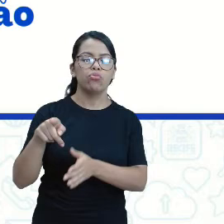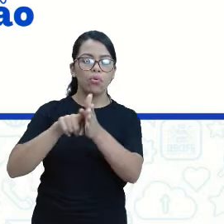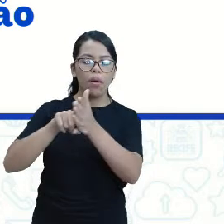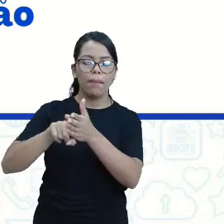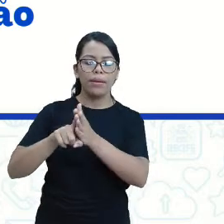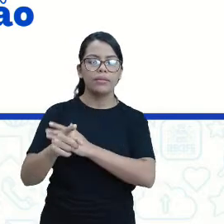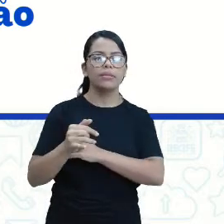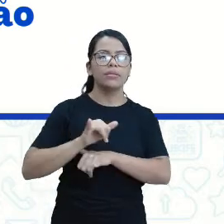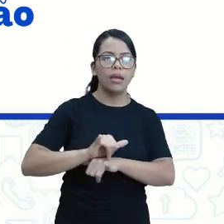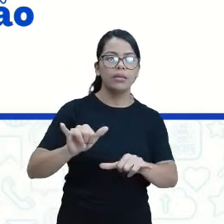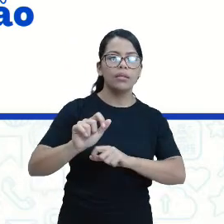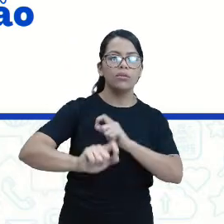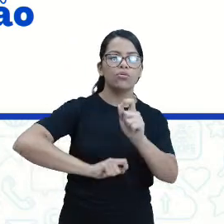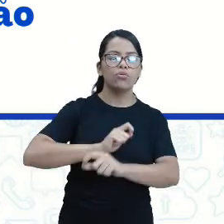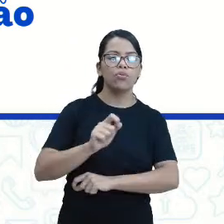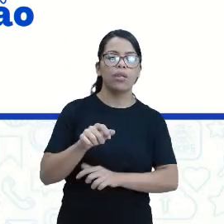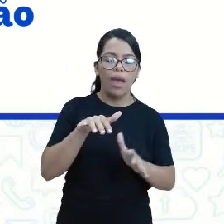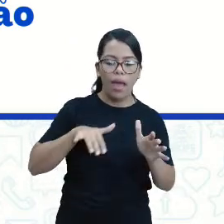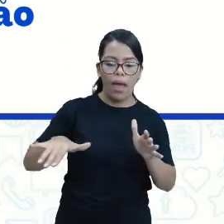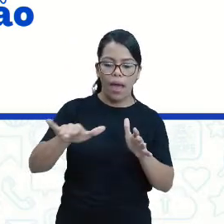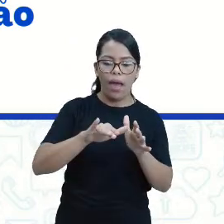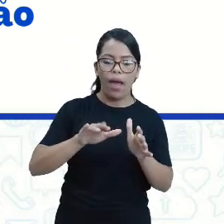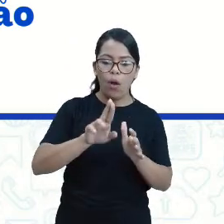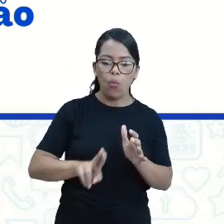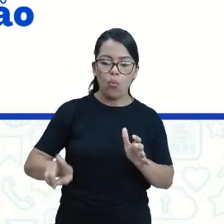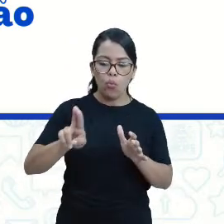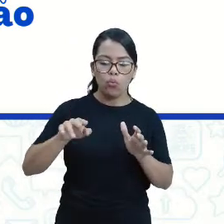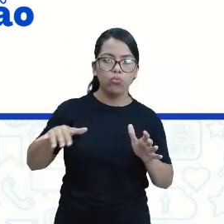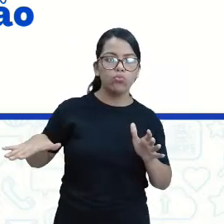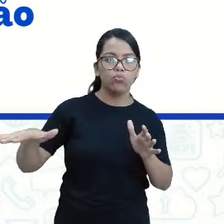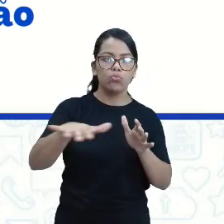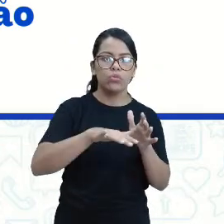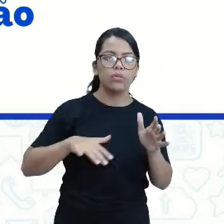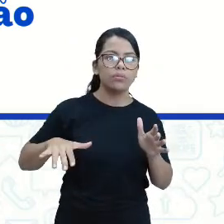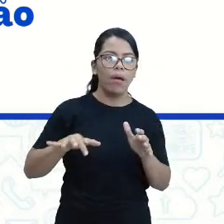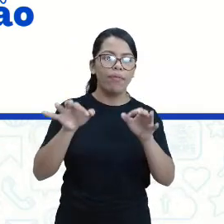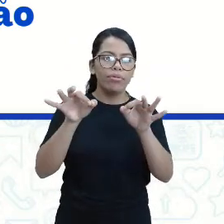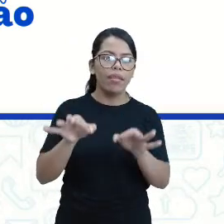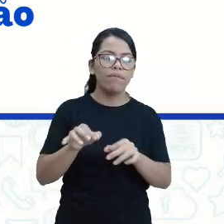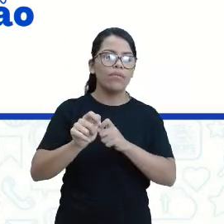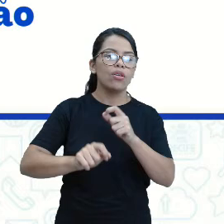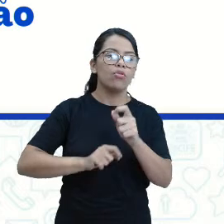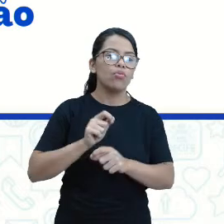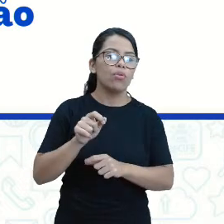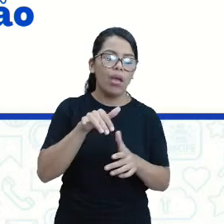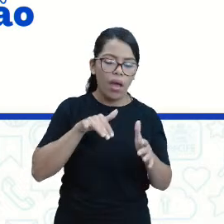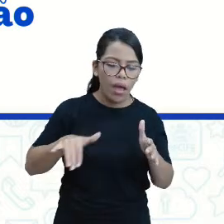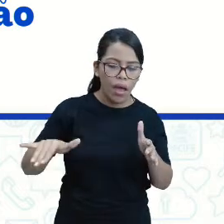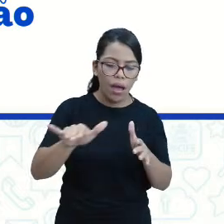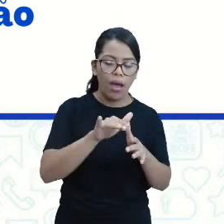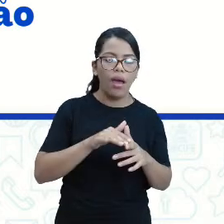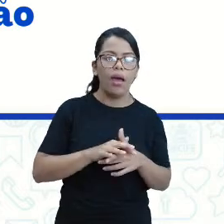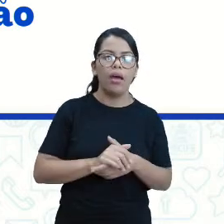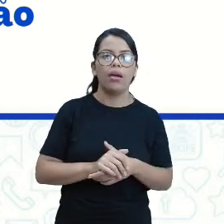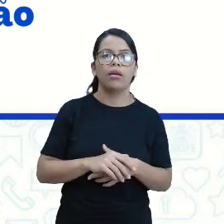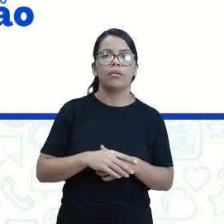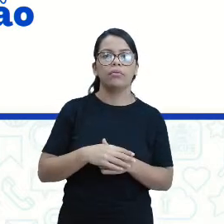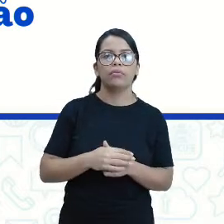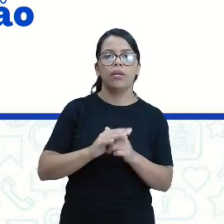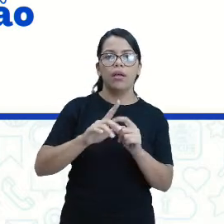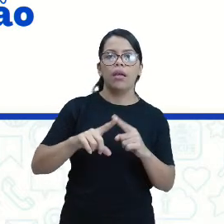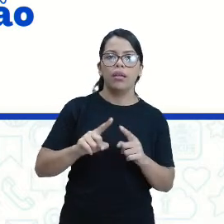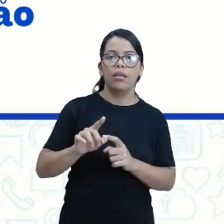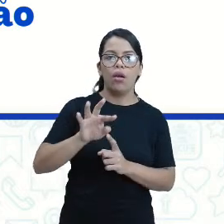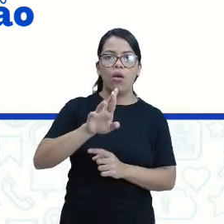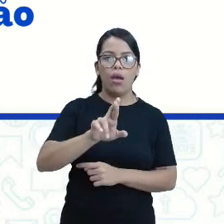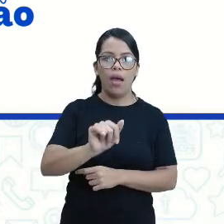território usado, ou seja, o uso do espaço define o território. Porém, a Reifens, em